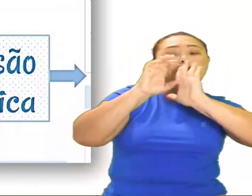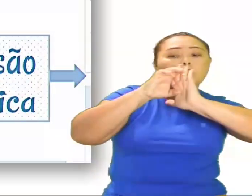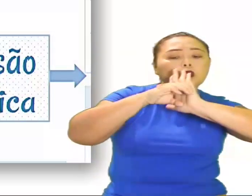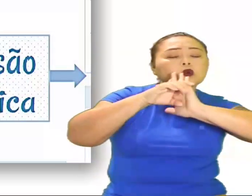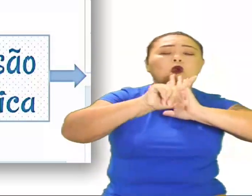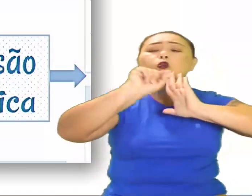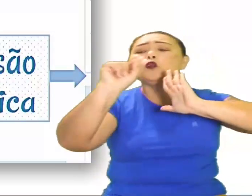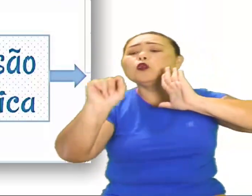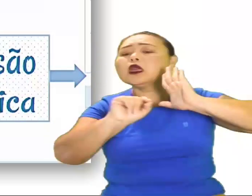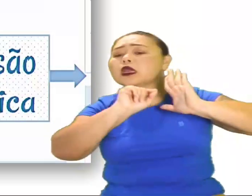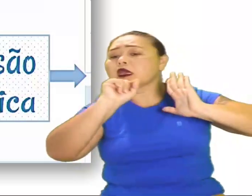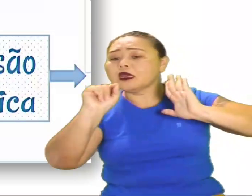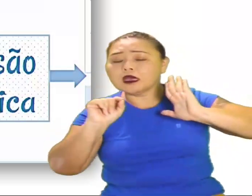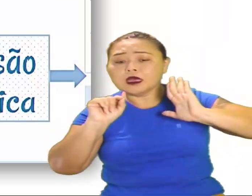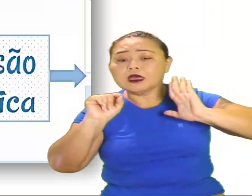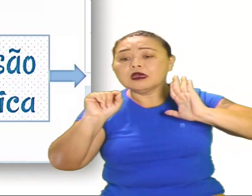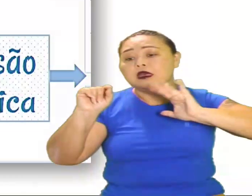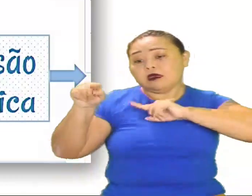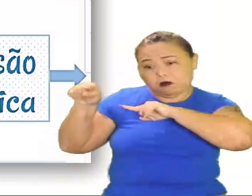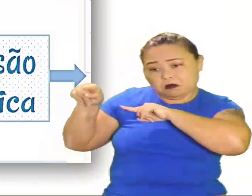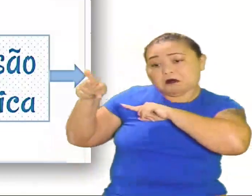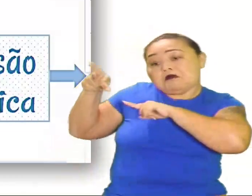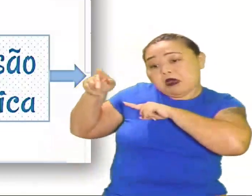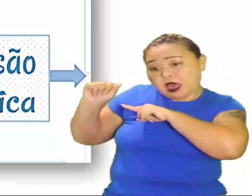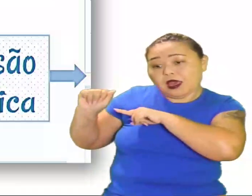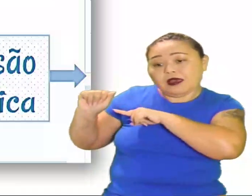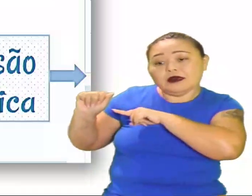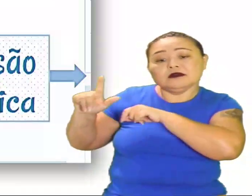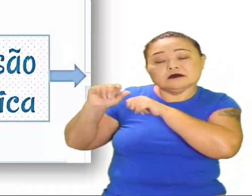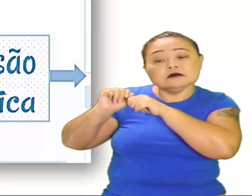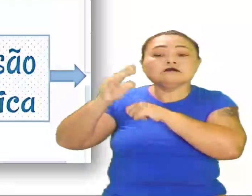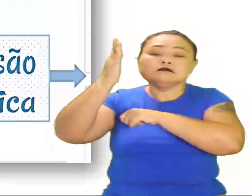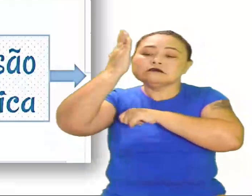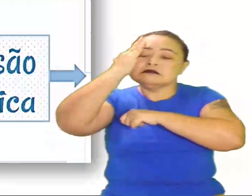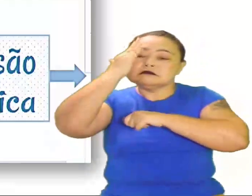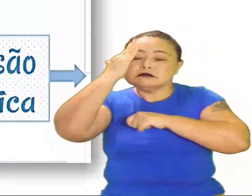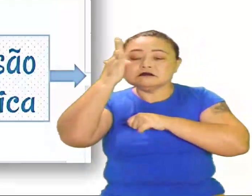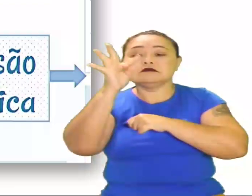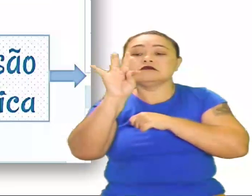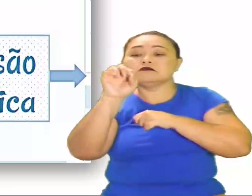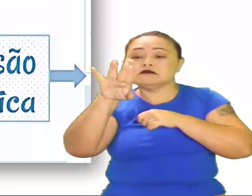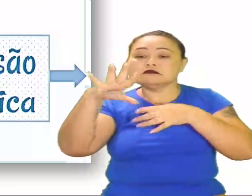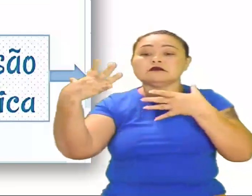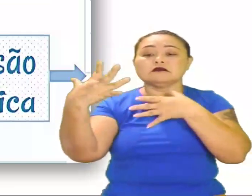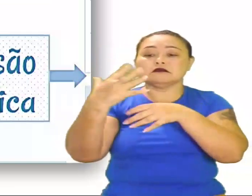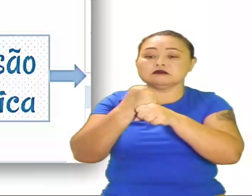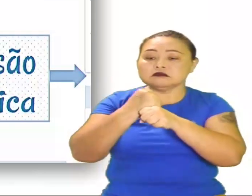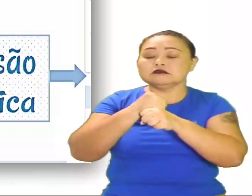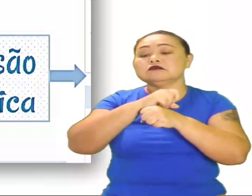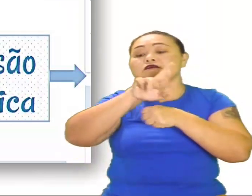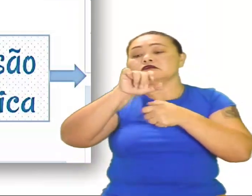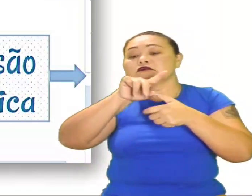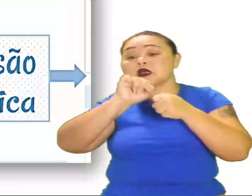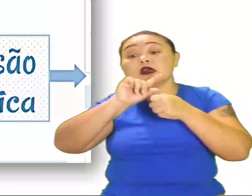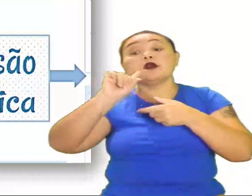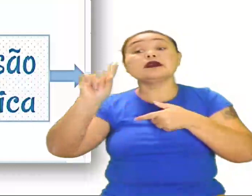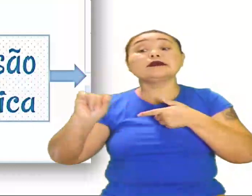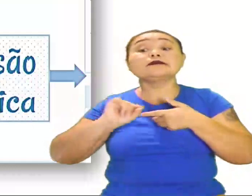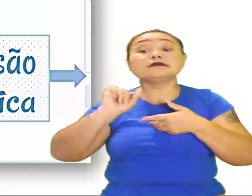né? O que é a nossa progressão aritmética, né? A gente sabe que os termos são somados a uma razão. O que